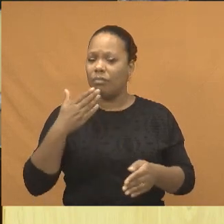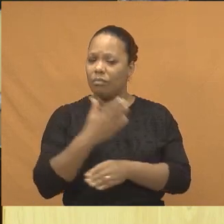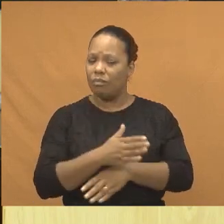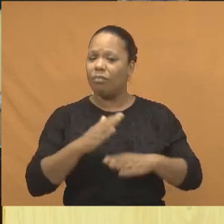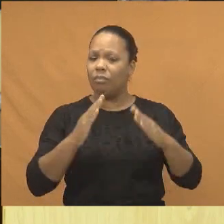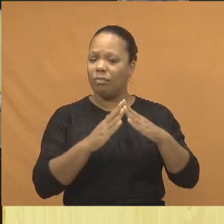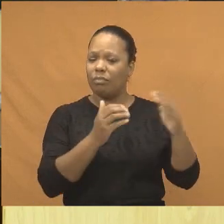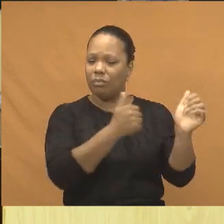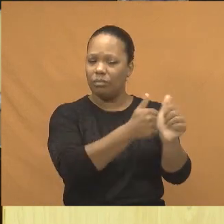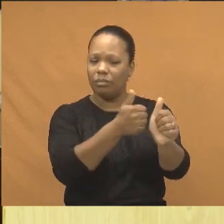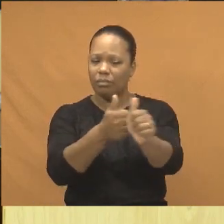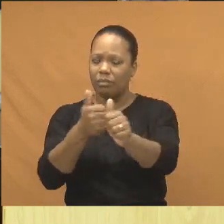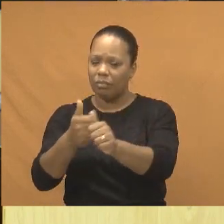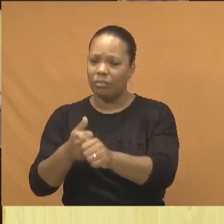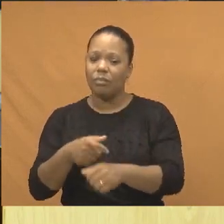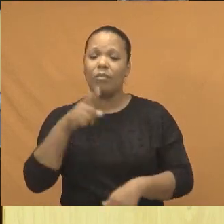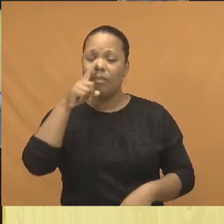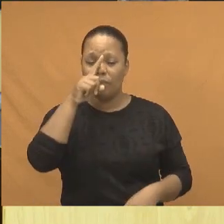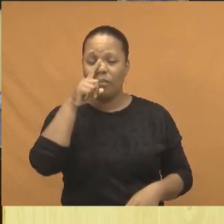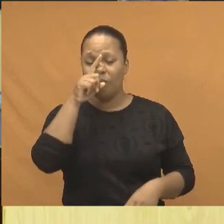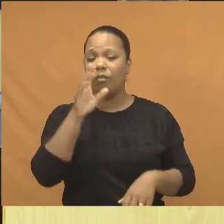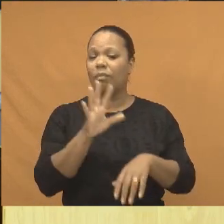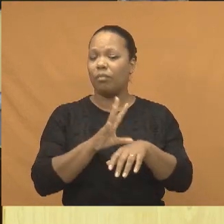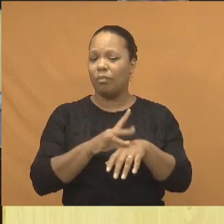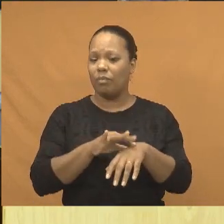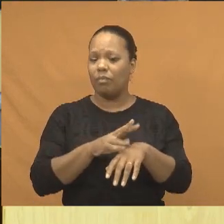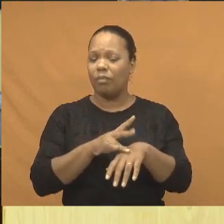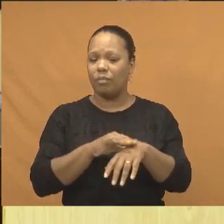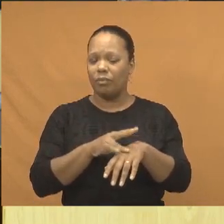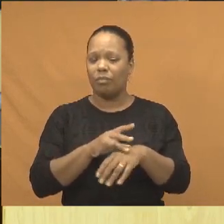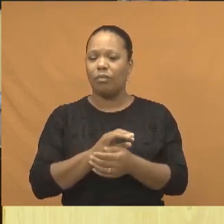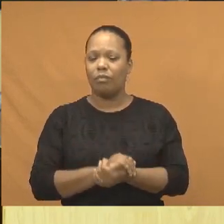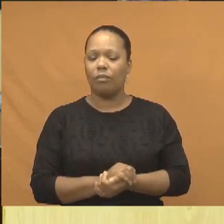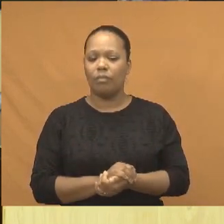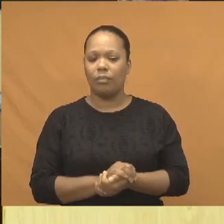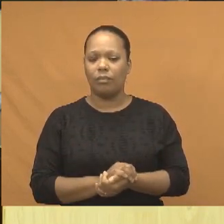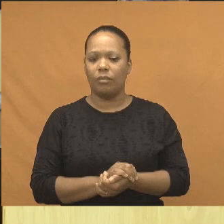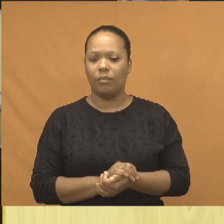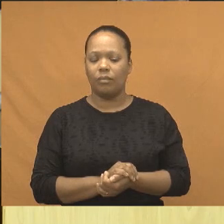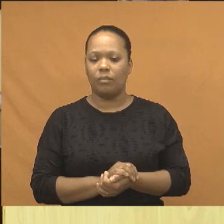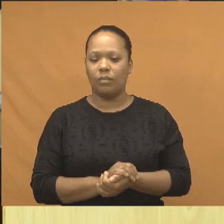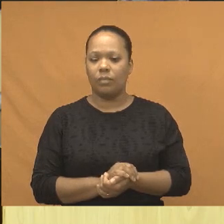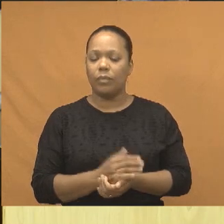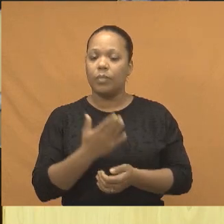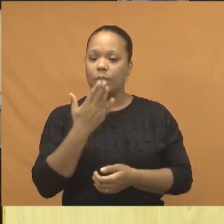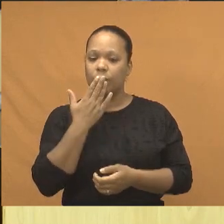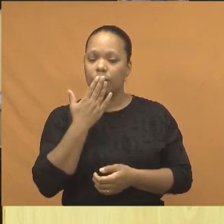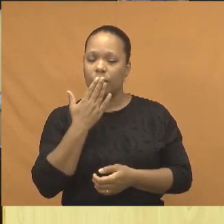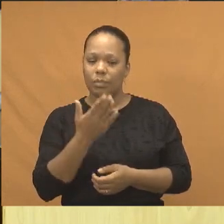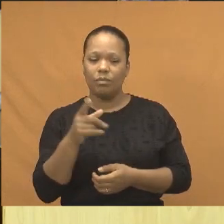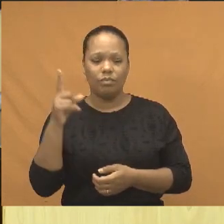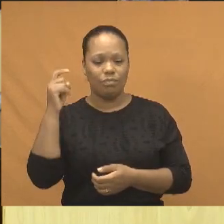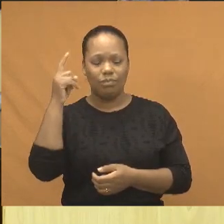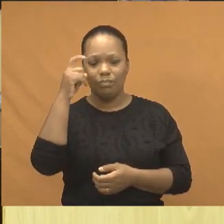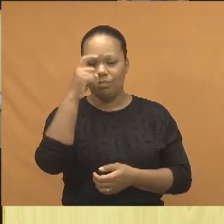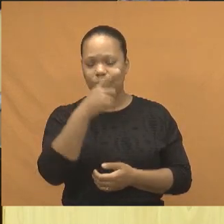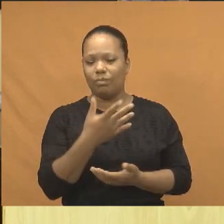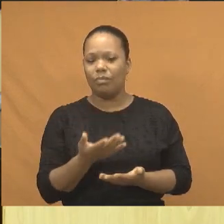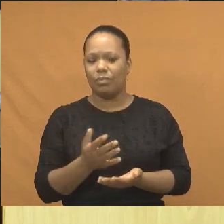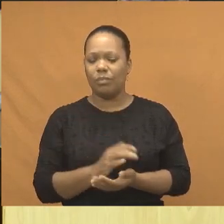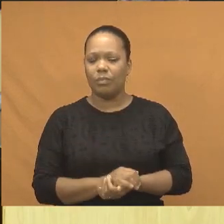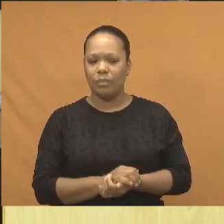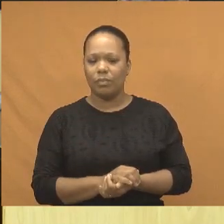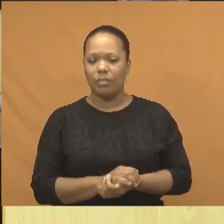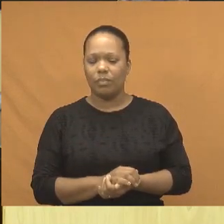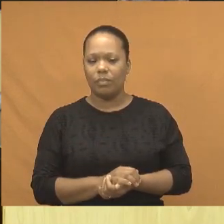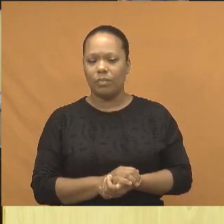residências próximas e podem trazer sérios riscos à segurança e saúde das pessoas e, considerando que a situação está impossibilitando a utilização do